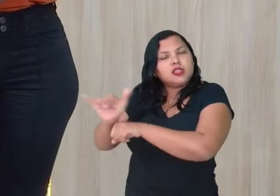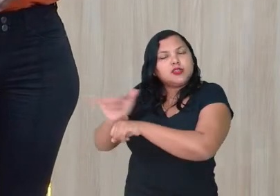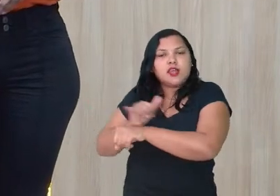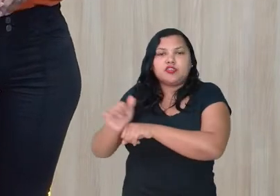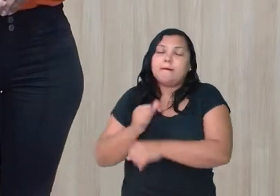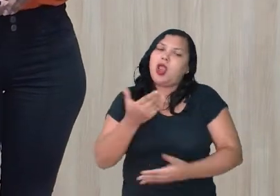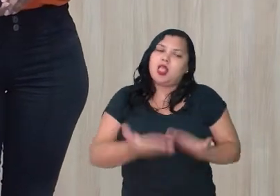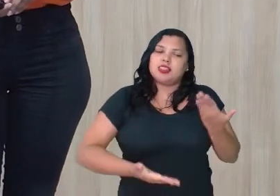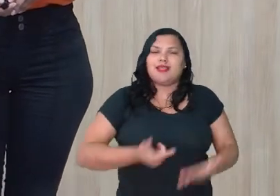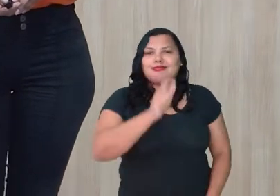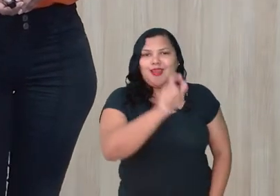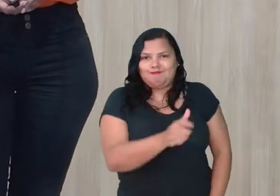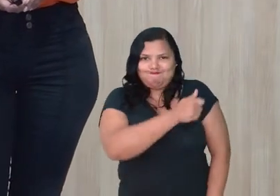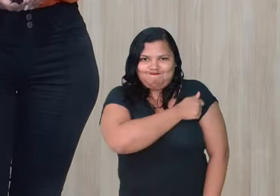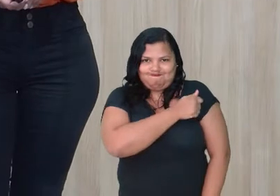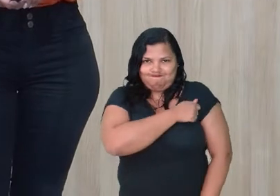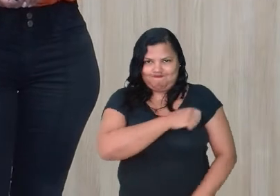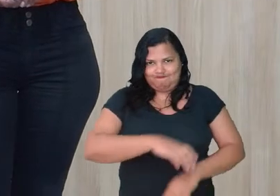público.